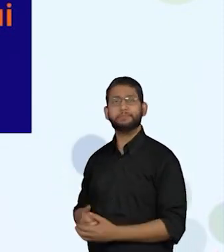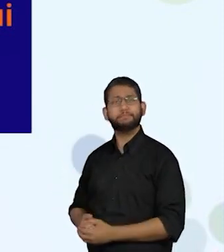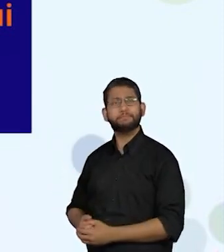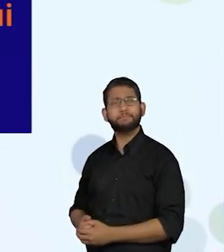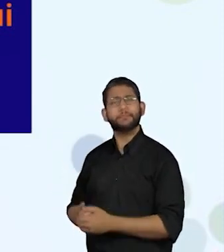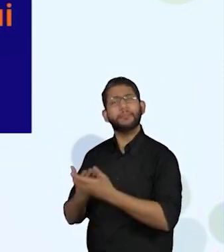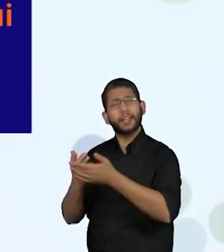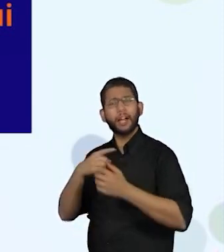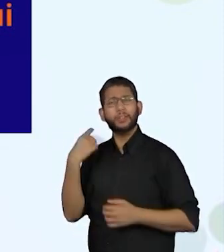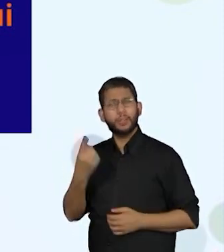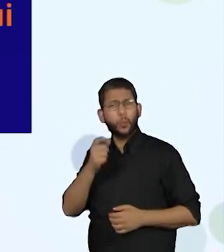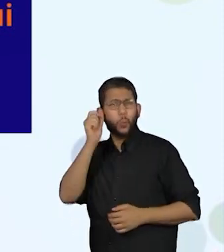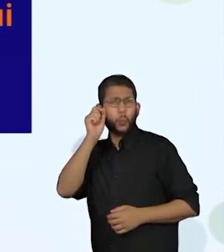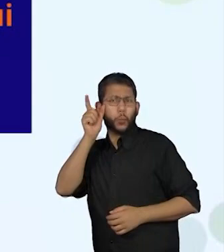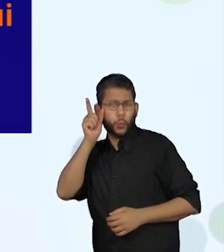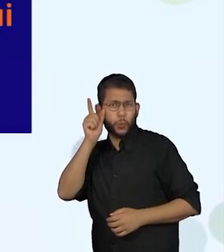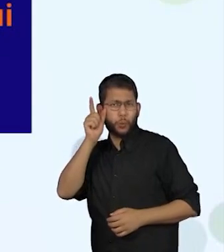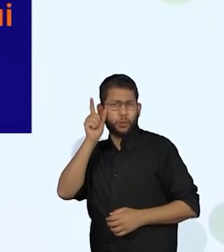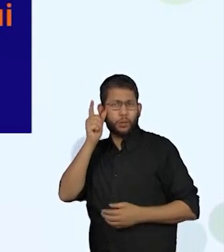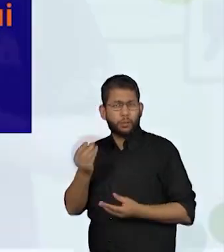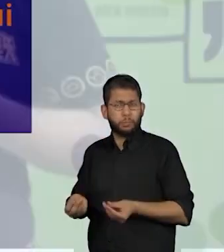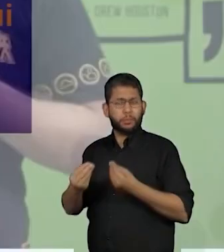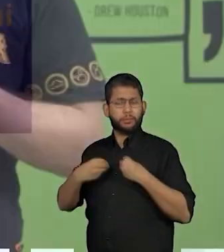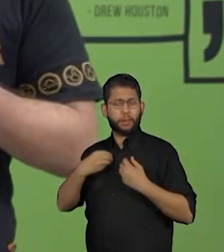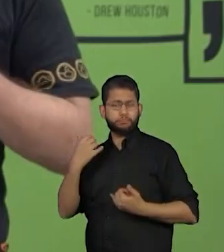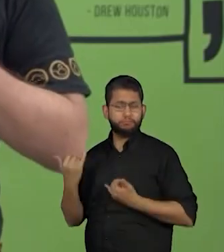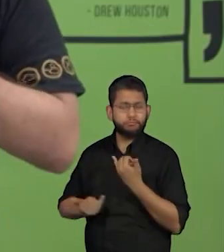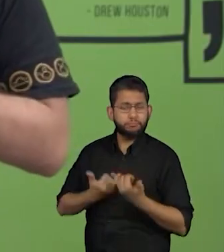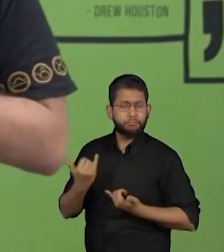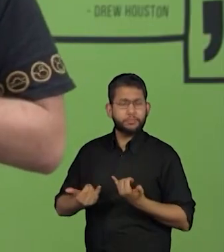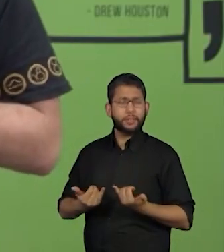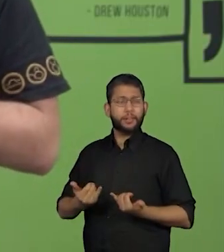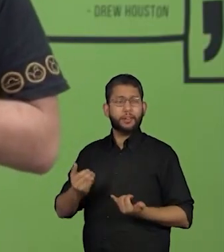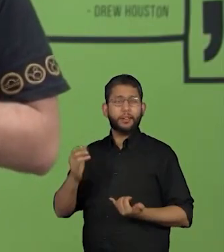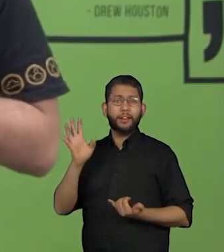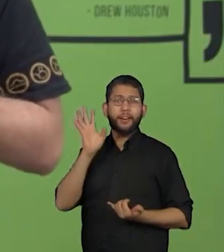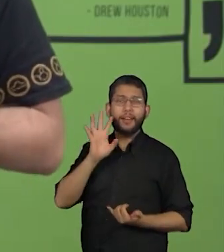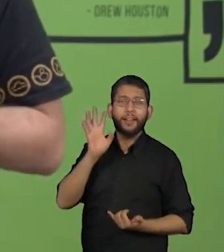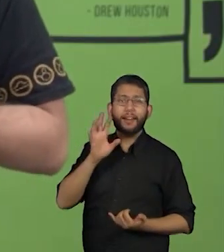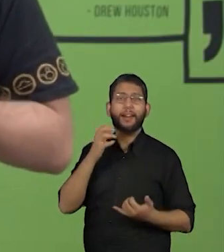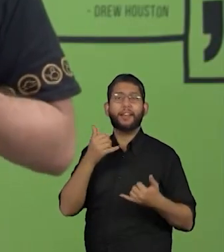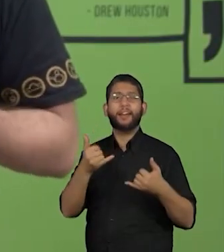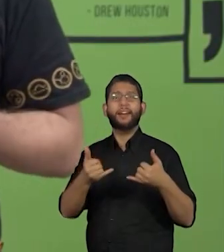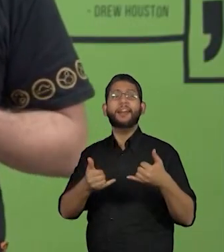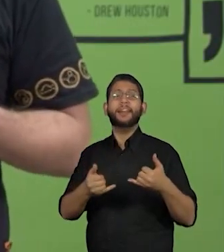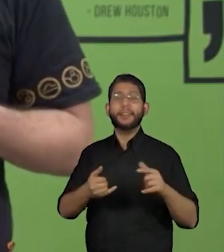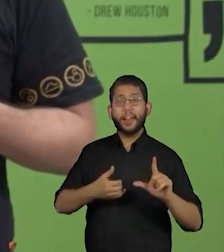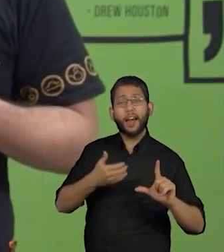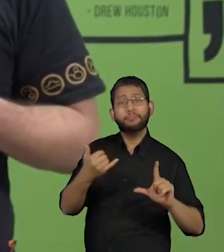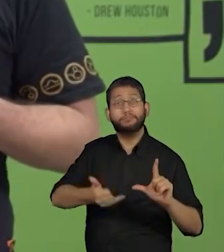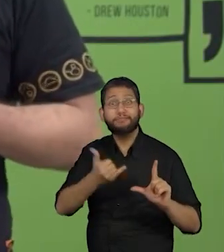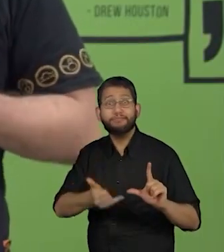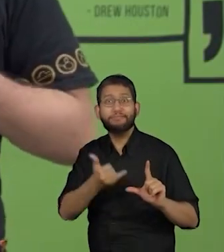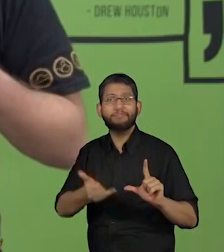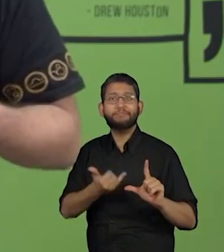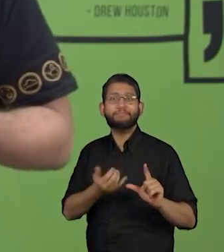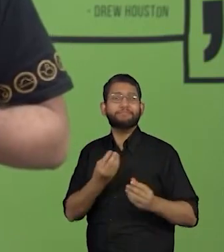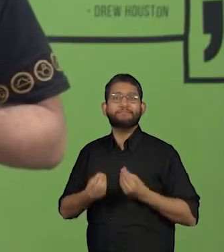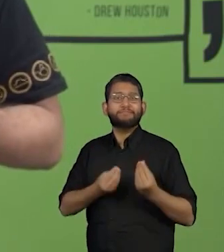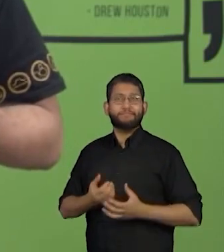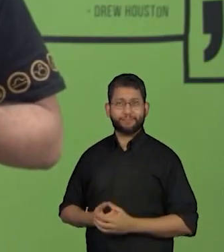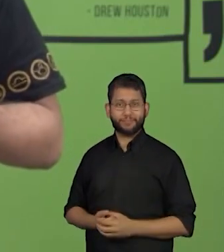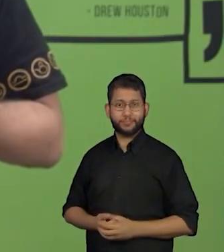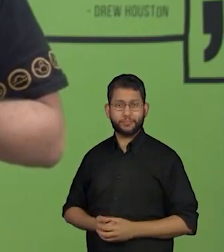ela tem esse aspecto, esse caráter lúdico? Veja que se olharmos a sociedade, a cultura, a vida